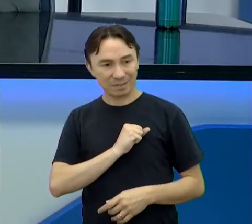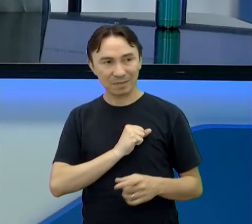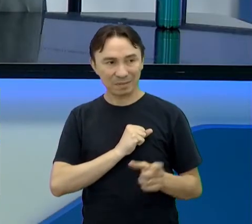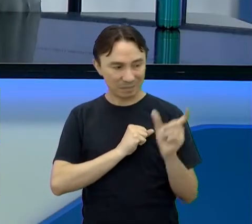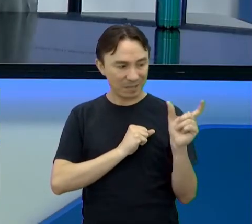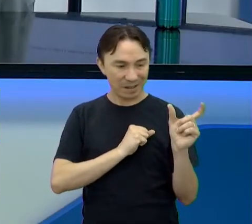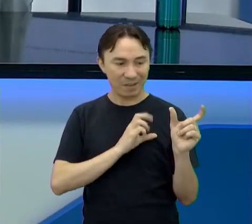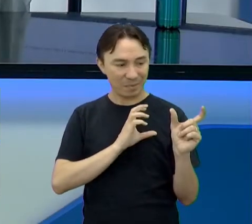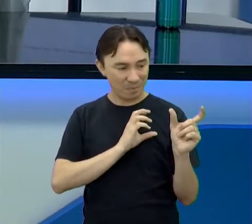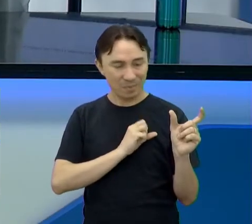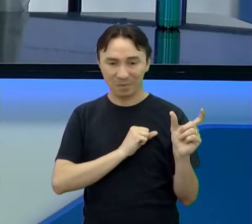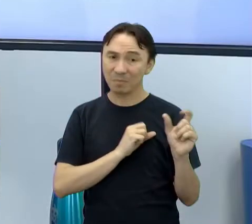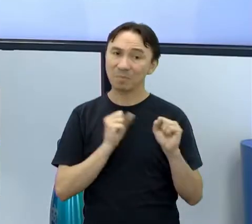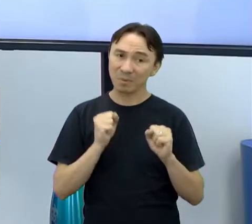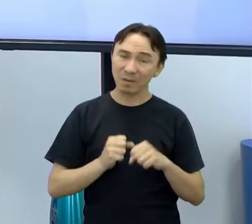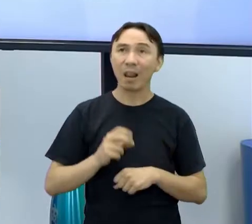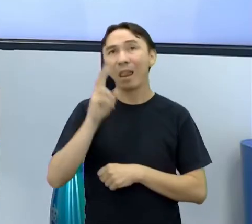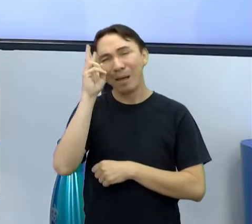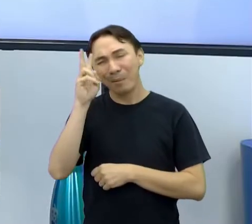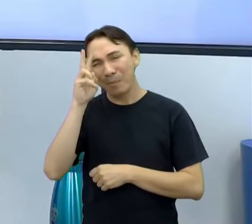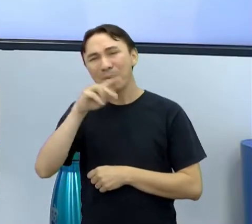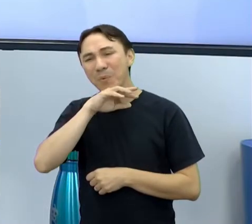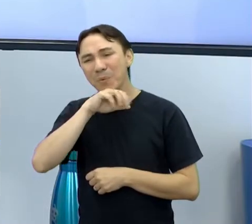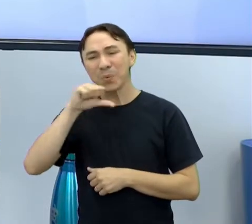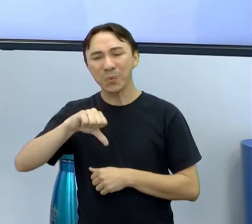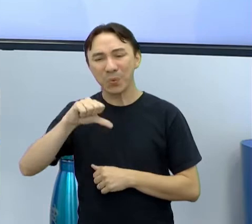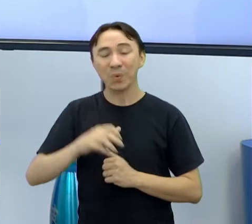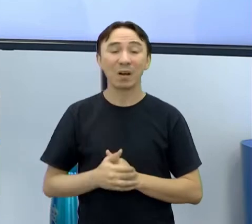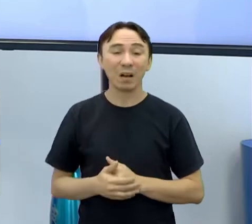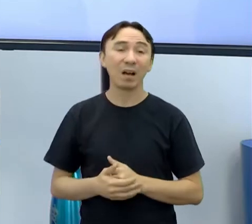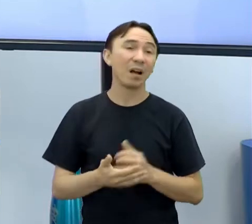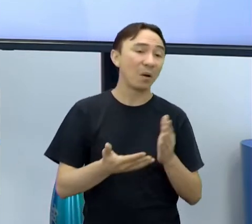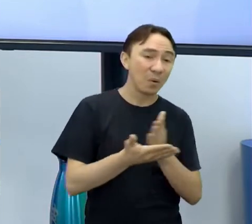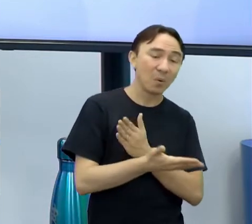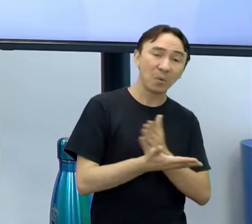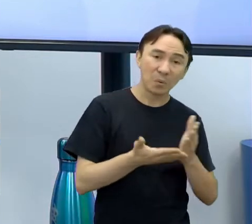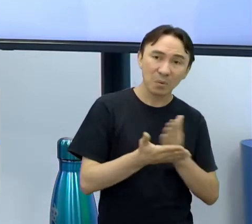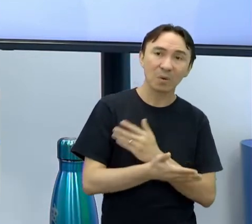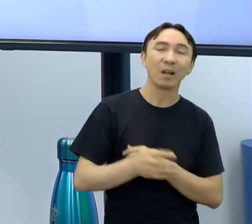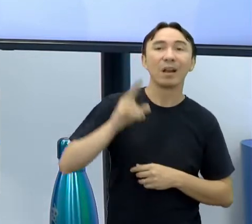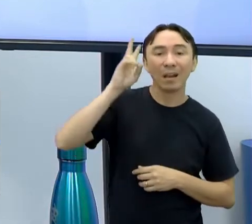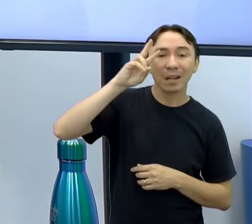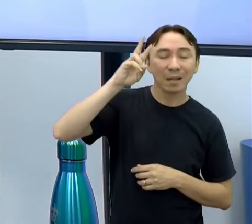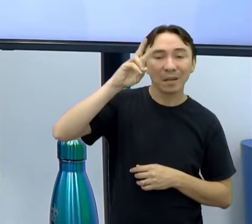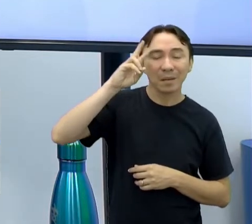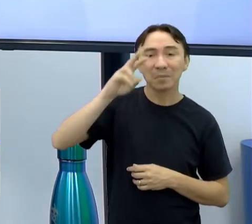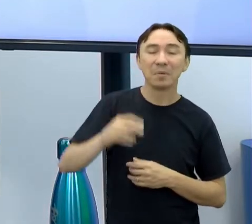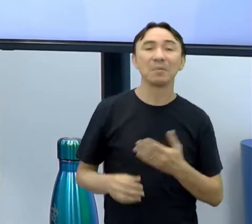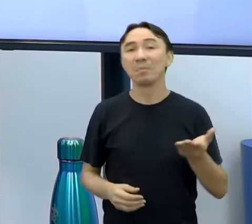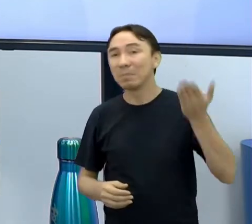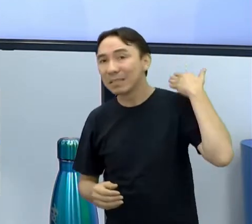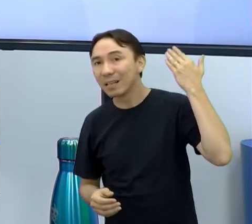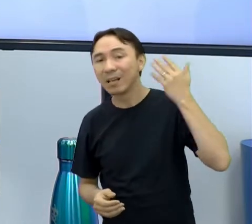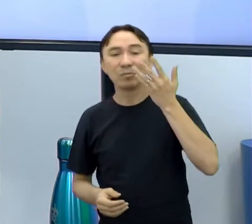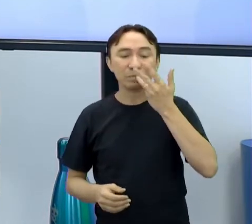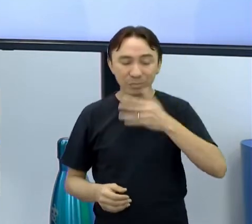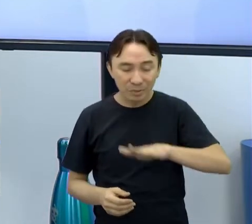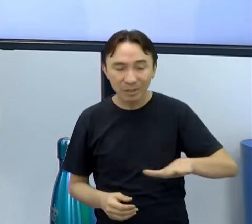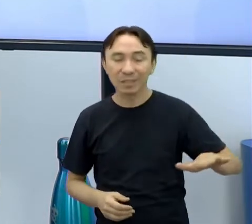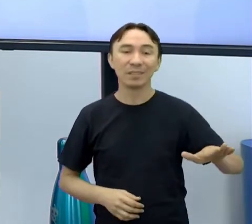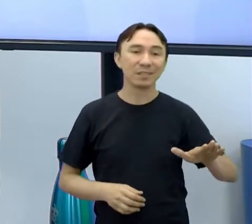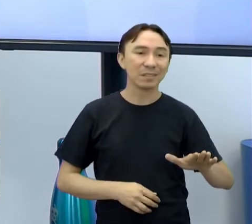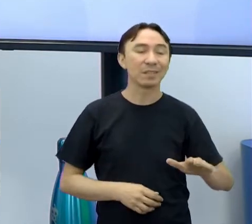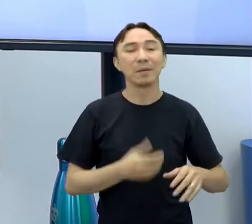Sim? Pode acontecer. Outras vão lembrar lá da infância, dos avós, tios, pais, colegas. Então, observe aí